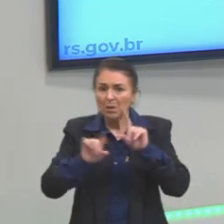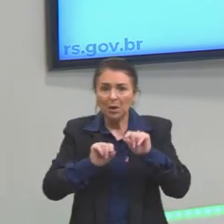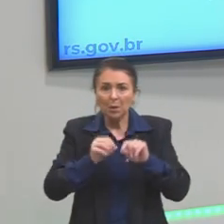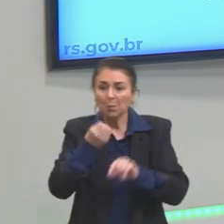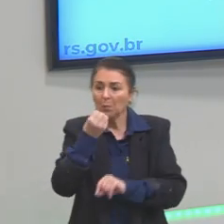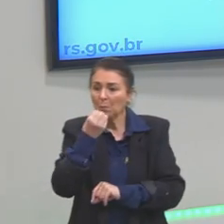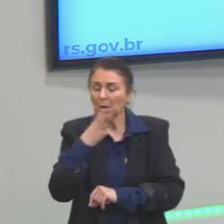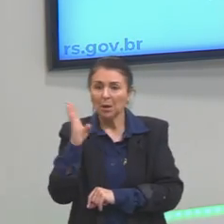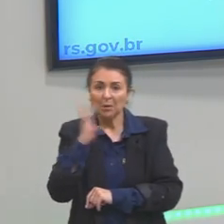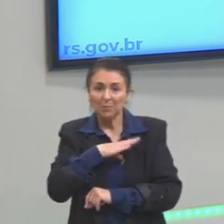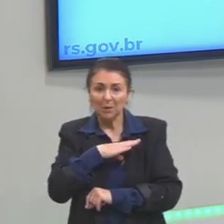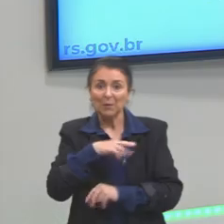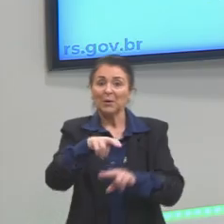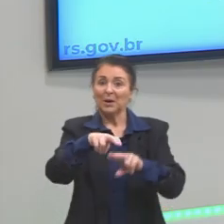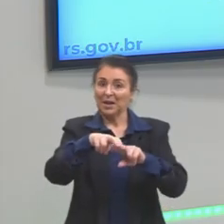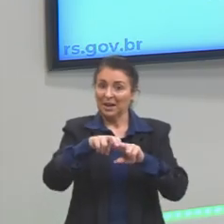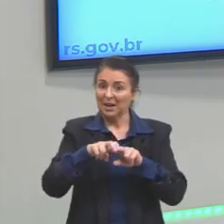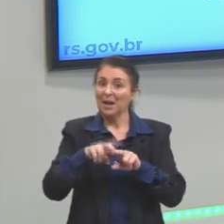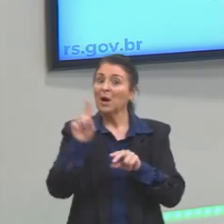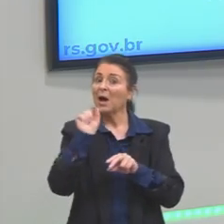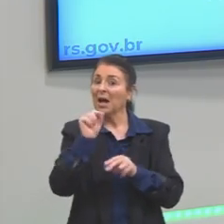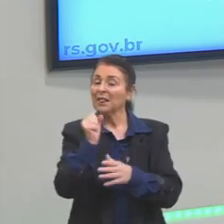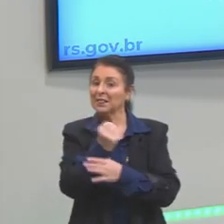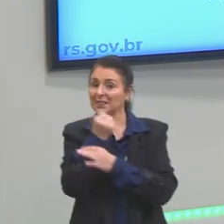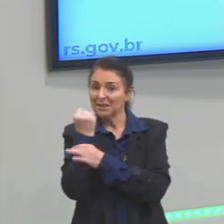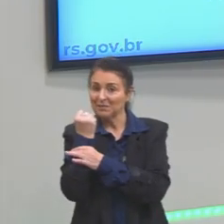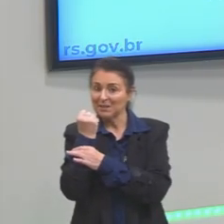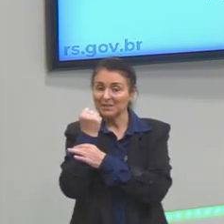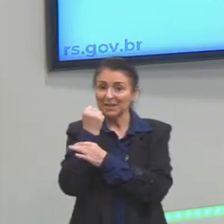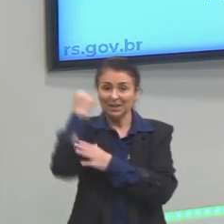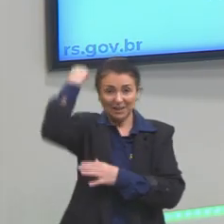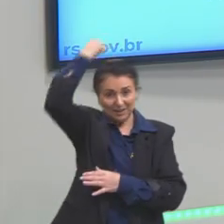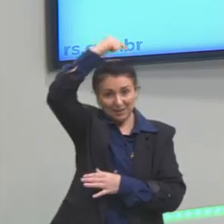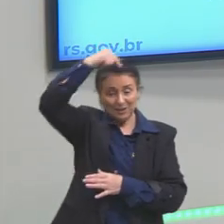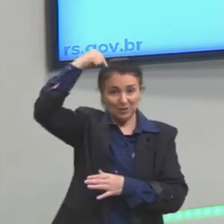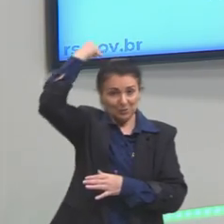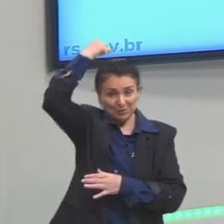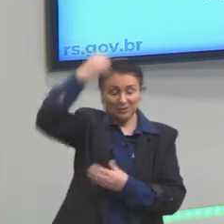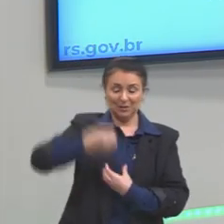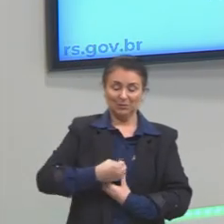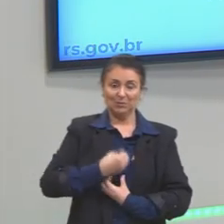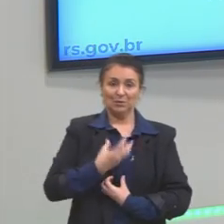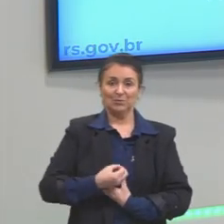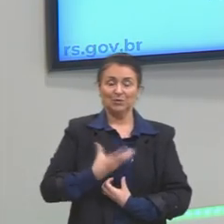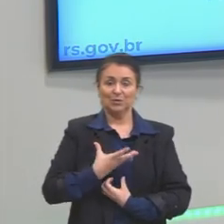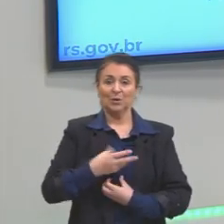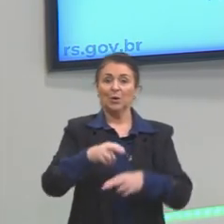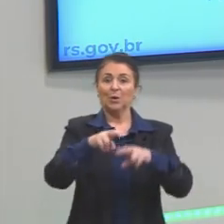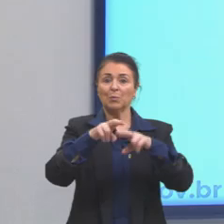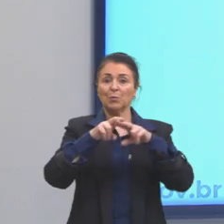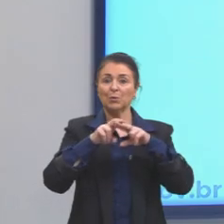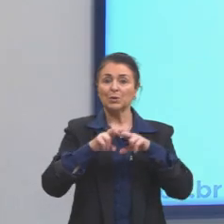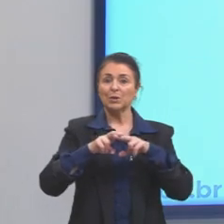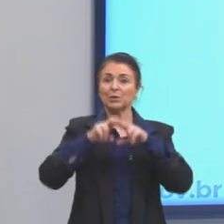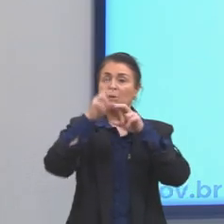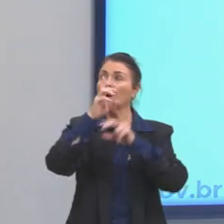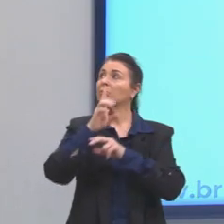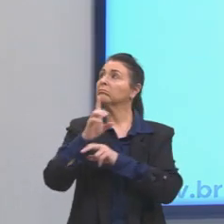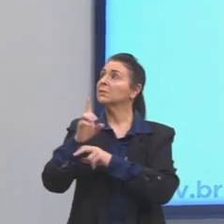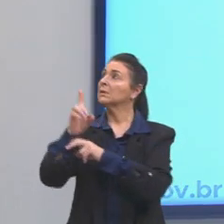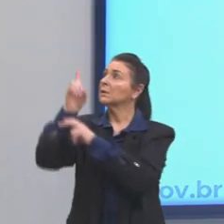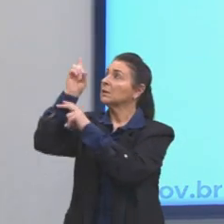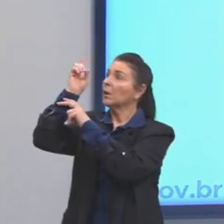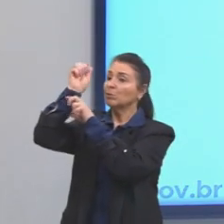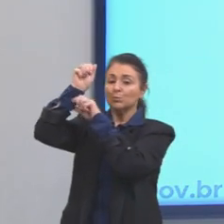como ele retornou Essa professora Agostinho né E aí através da Graça Divina que Deus tem que concordar com